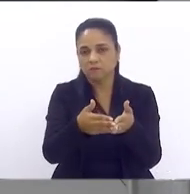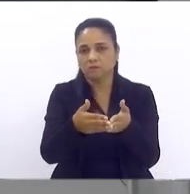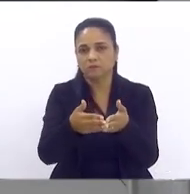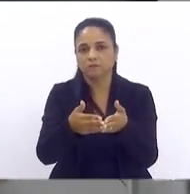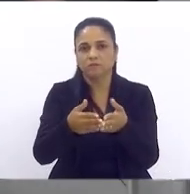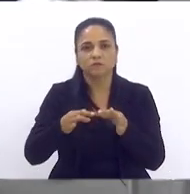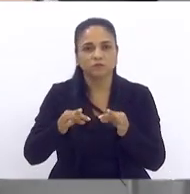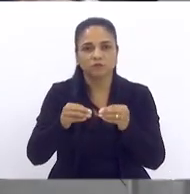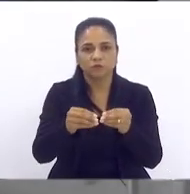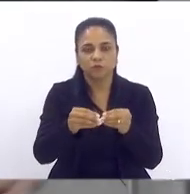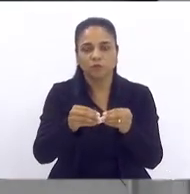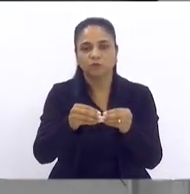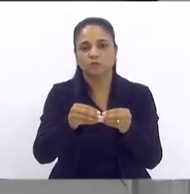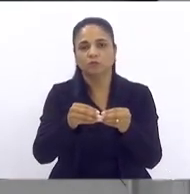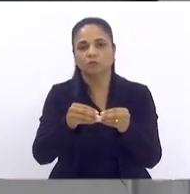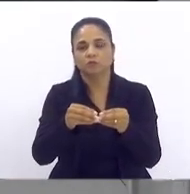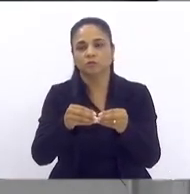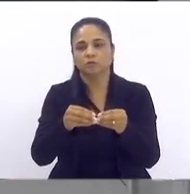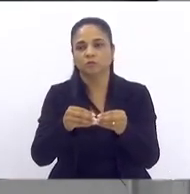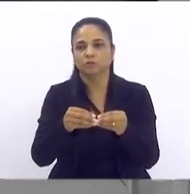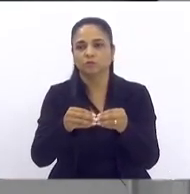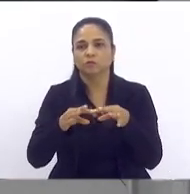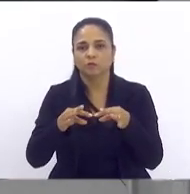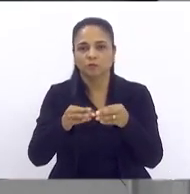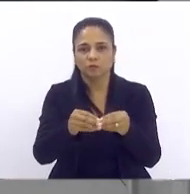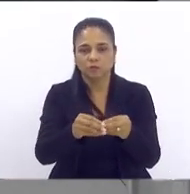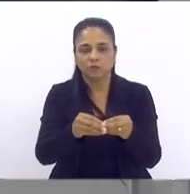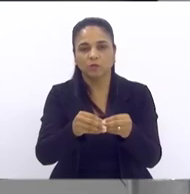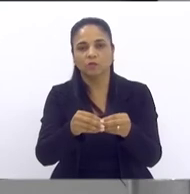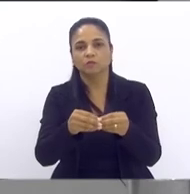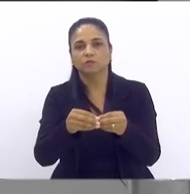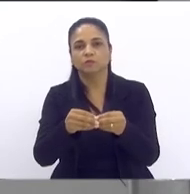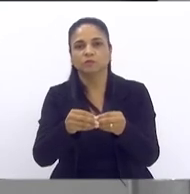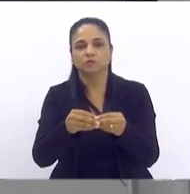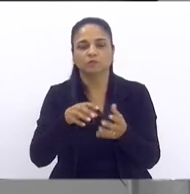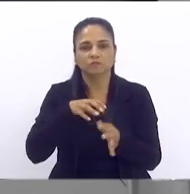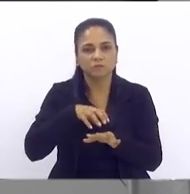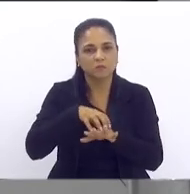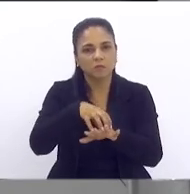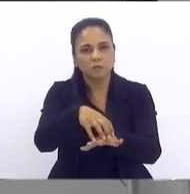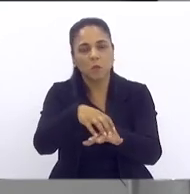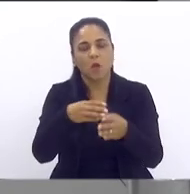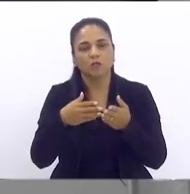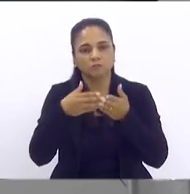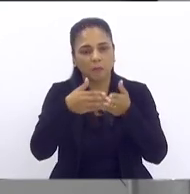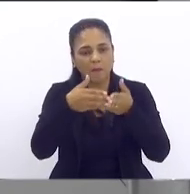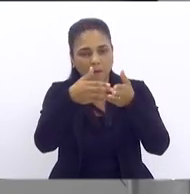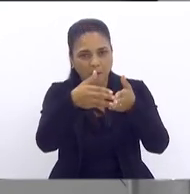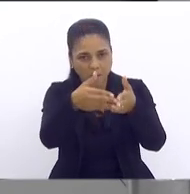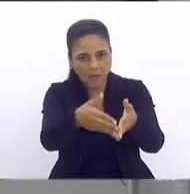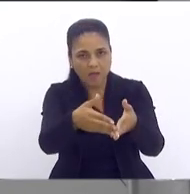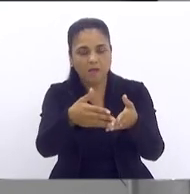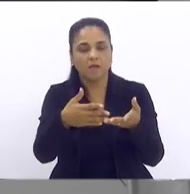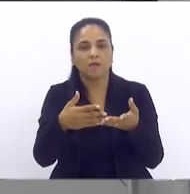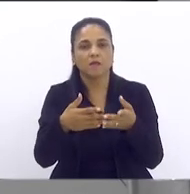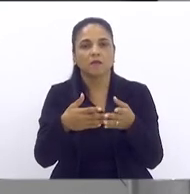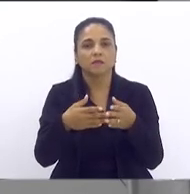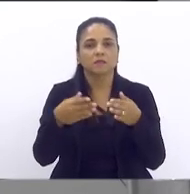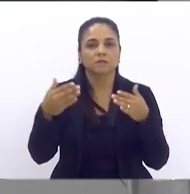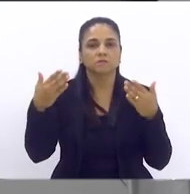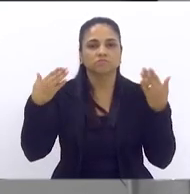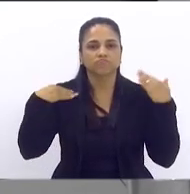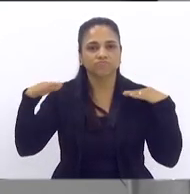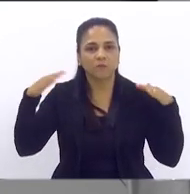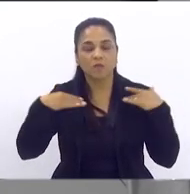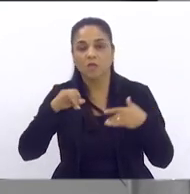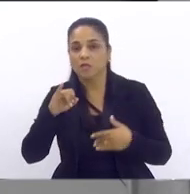de todos os componentes aí desse comércio, desse transporte, do tráfego marítimo, a propriedade naval, hipoteca naval